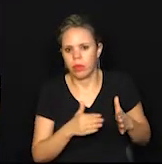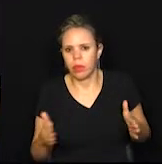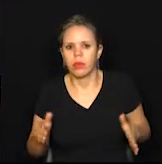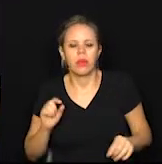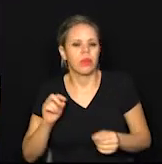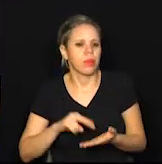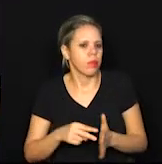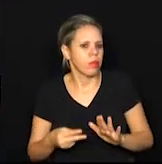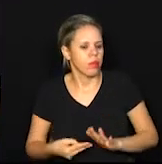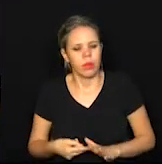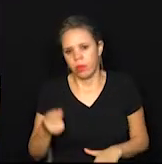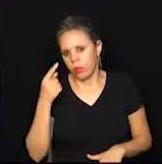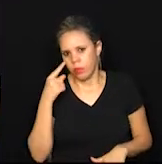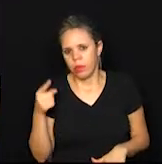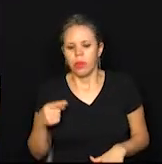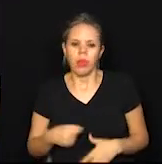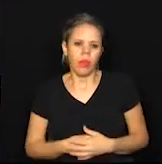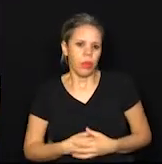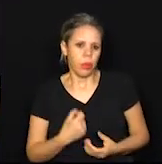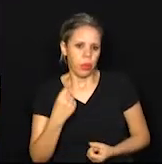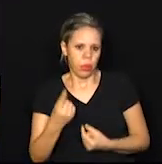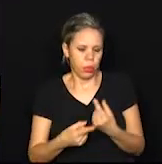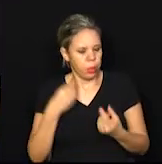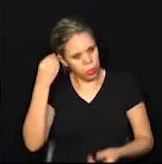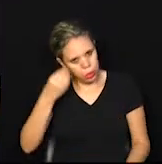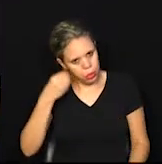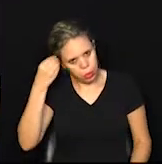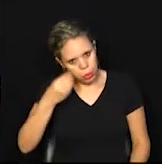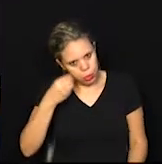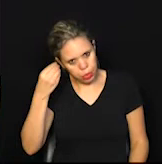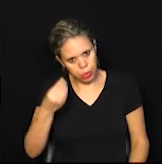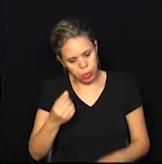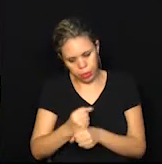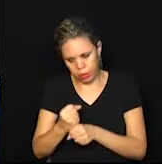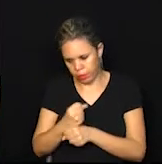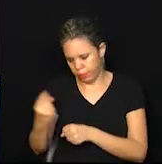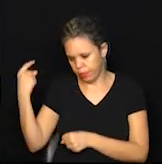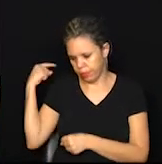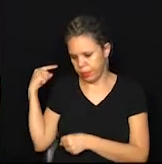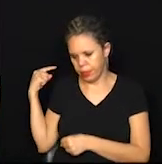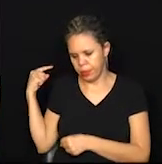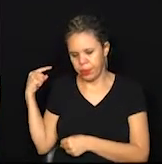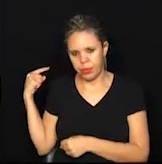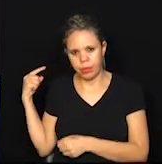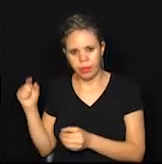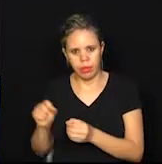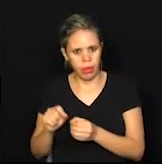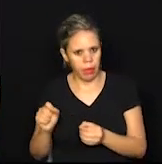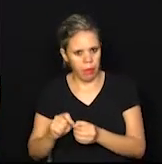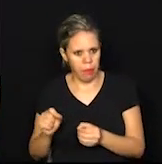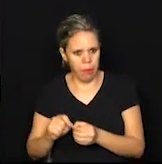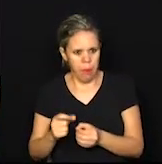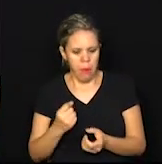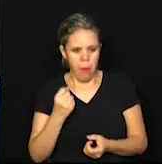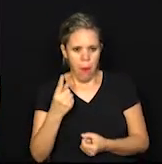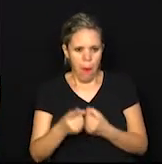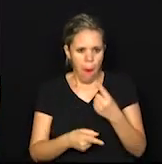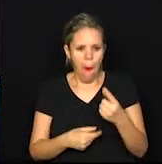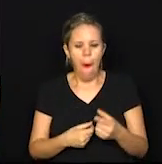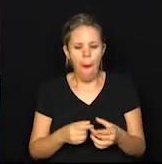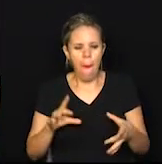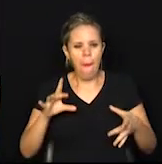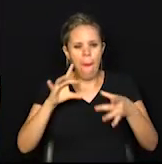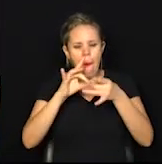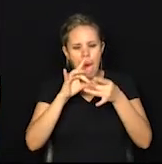A gente viu em algumas experiências de alguns anos passados, de a gente fazer alguma